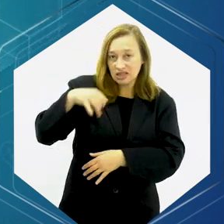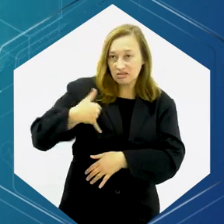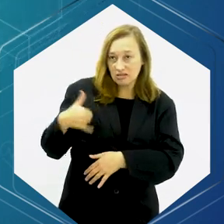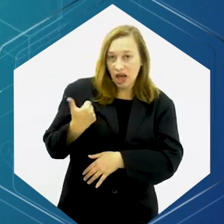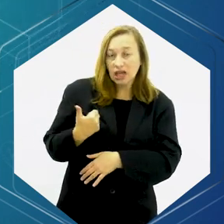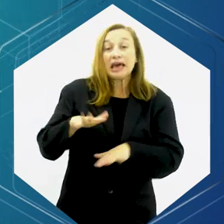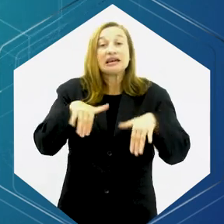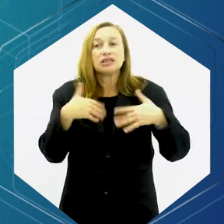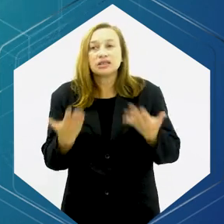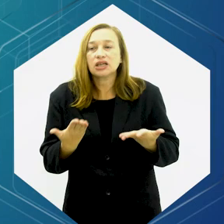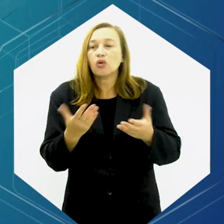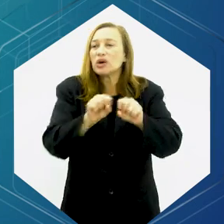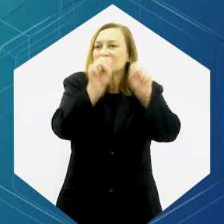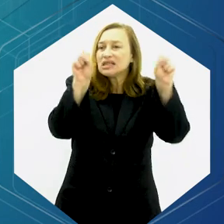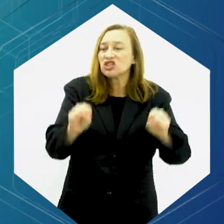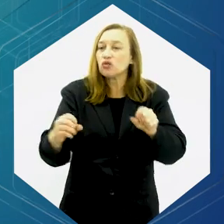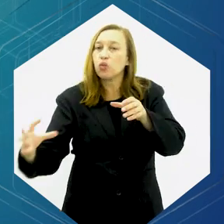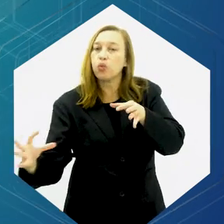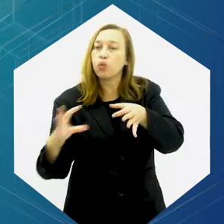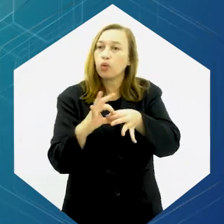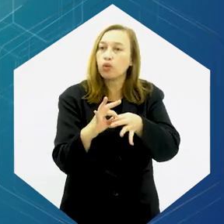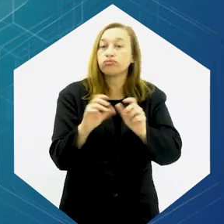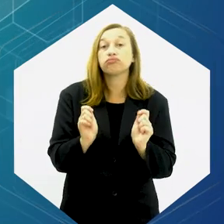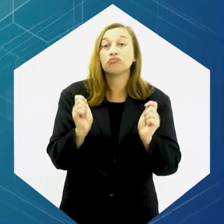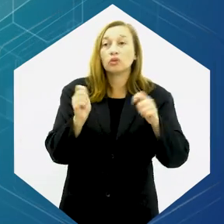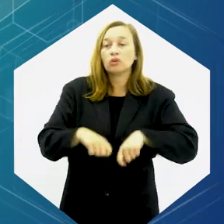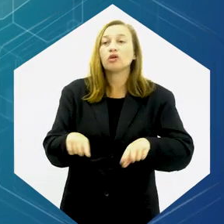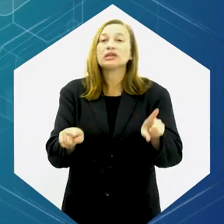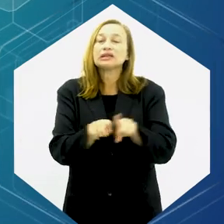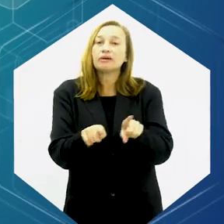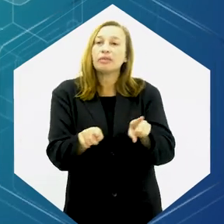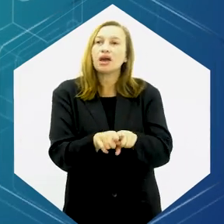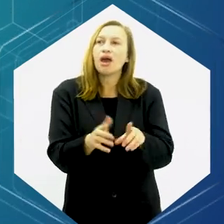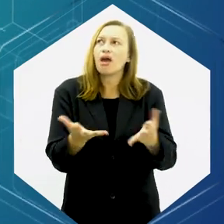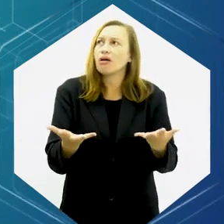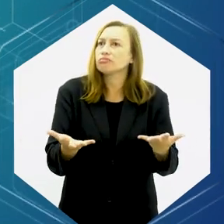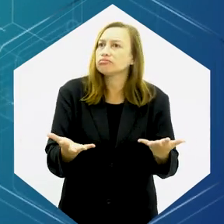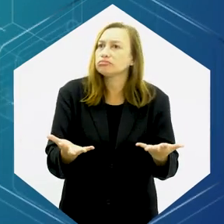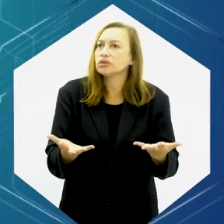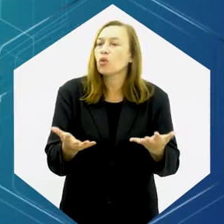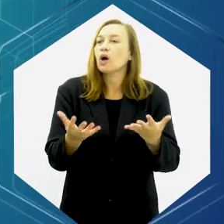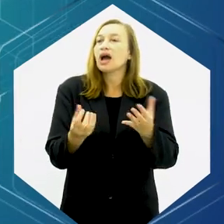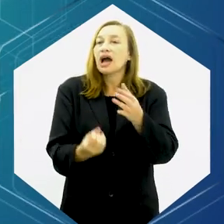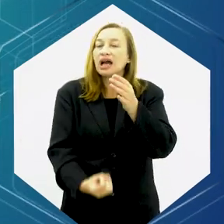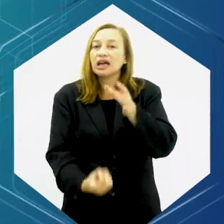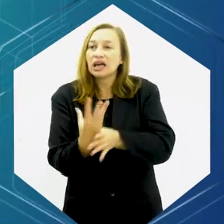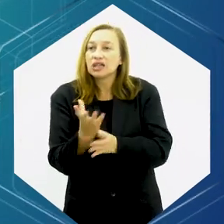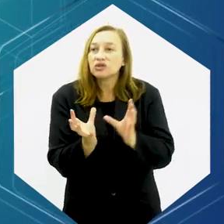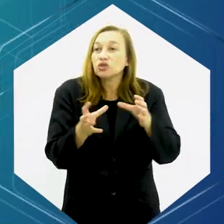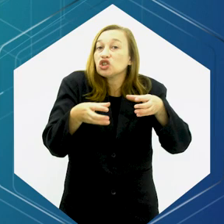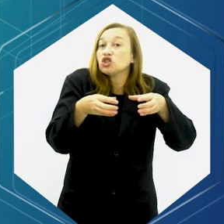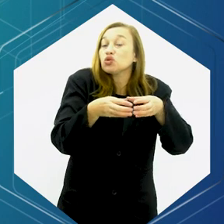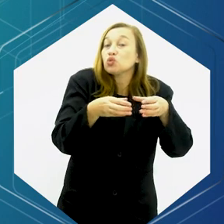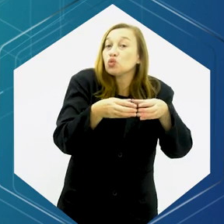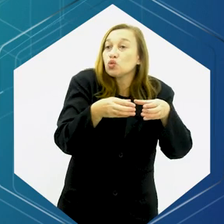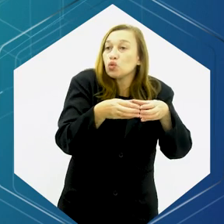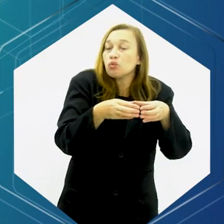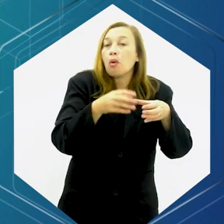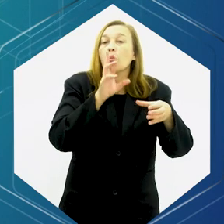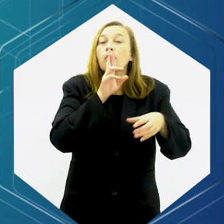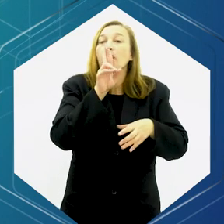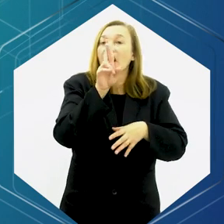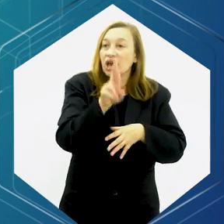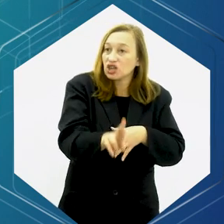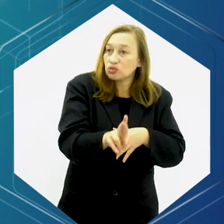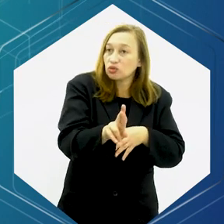anos então esse esse sistema ele foi vinculado que possibil itou então eh a construção dessa corte pra